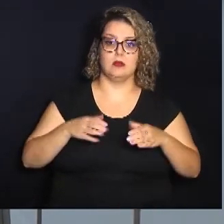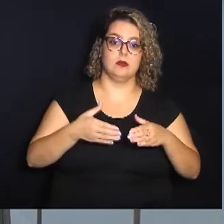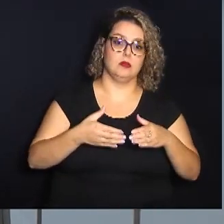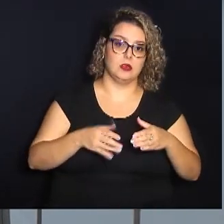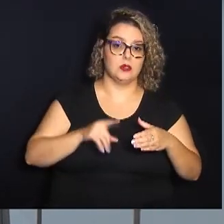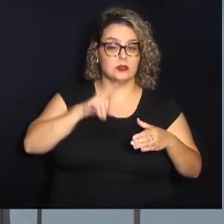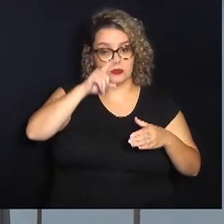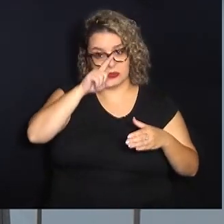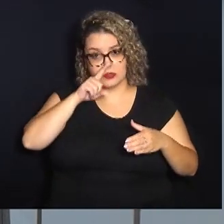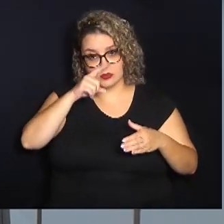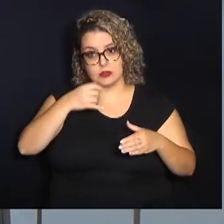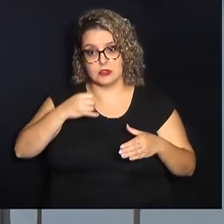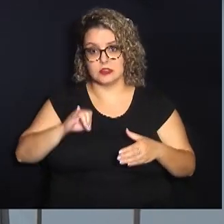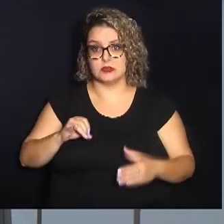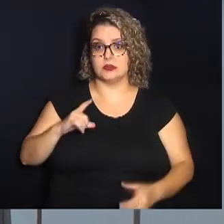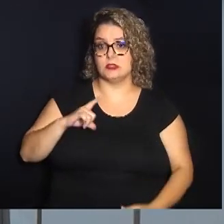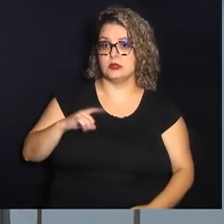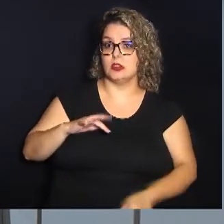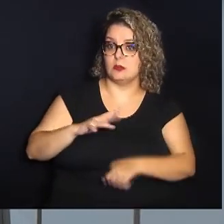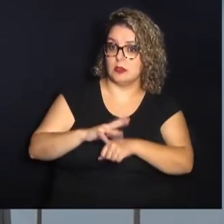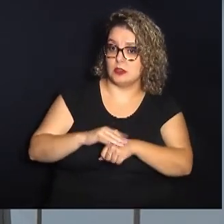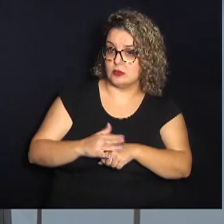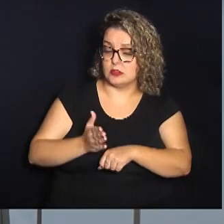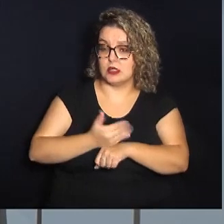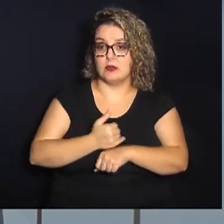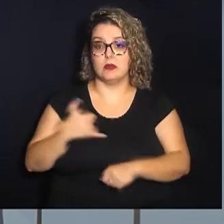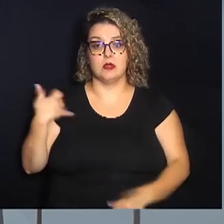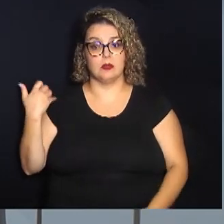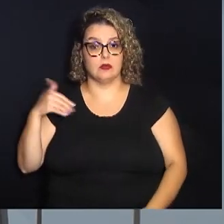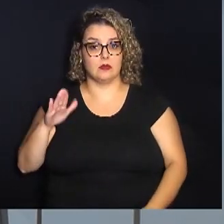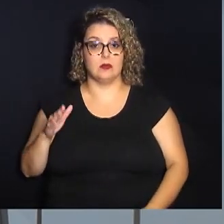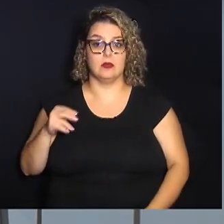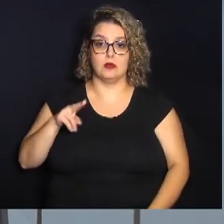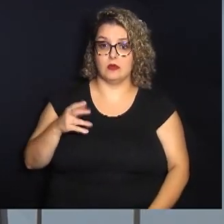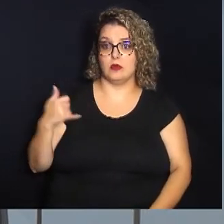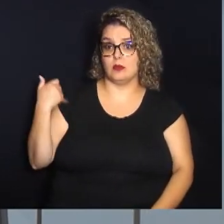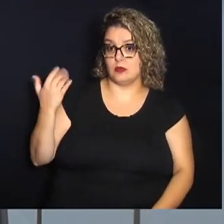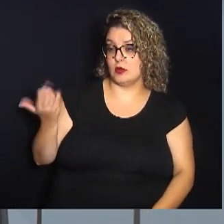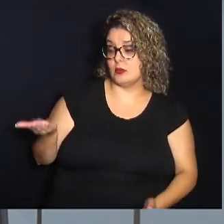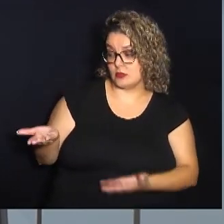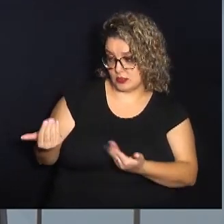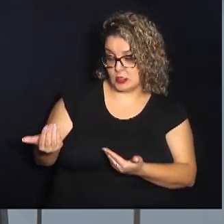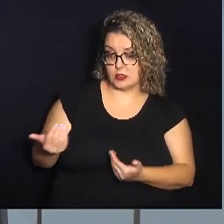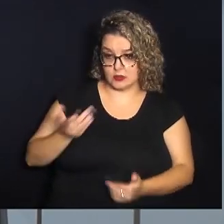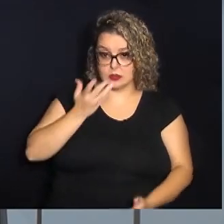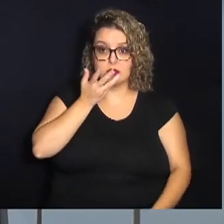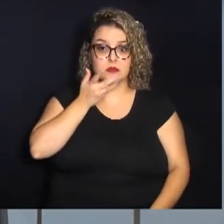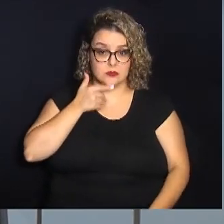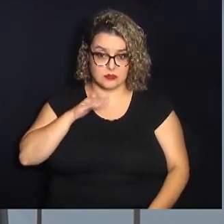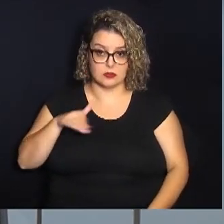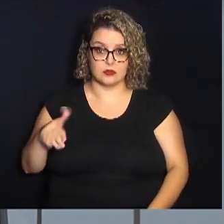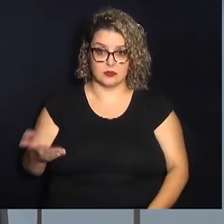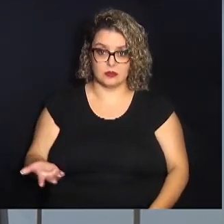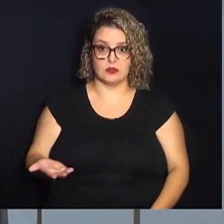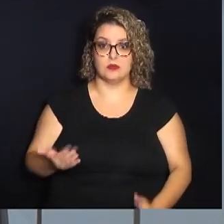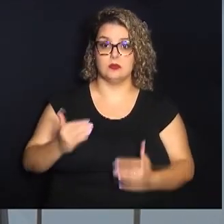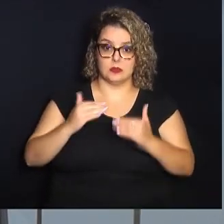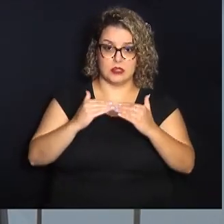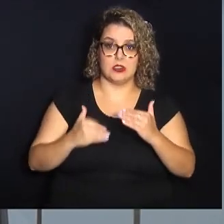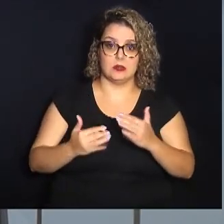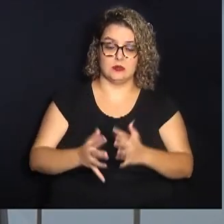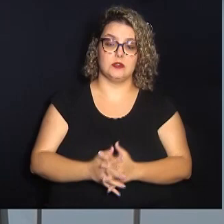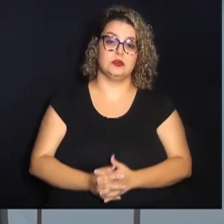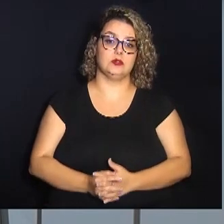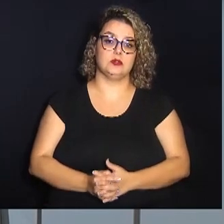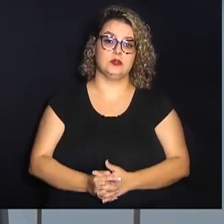se ele tem alguma comorbidade, se ele tem idade avançada ou idade muito jovem, né? As crianças, a faixa etária bem mais inferior,